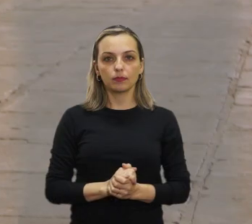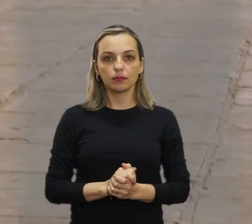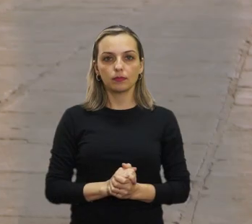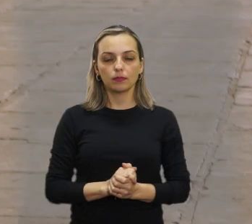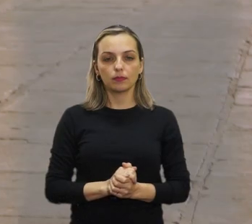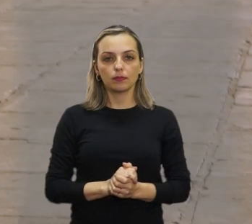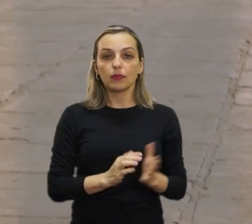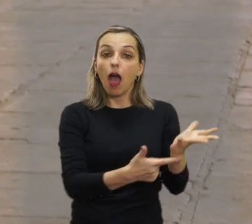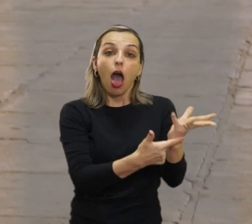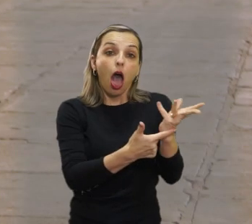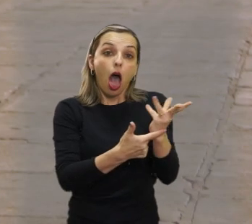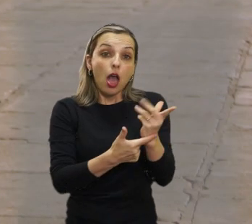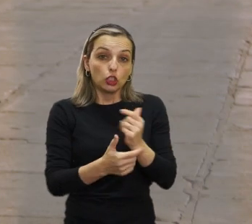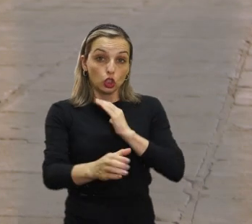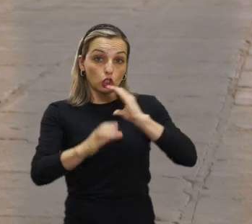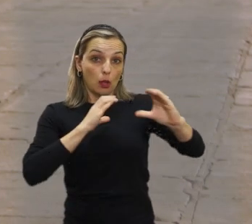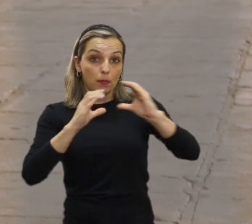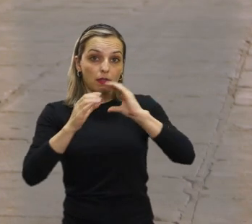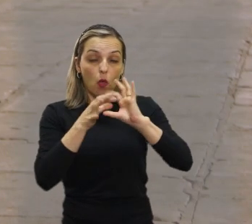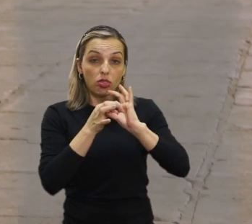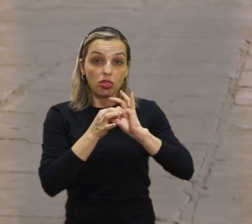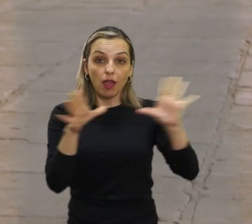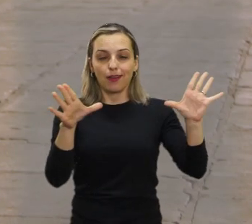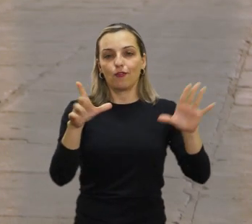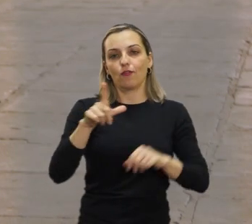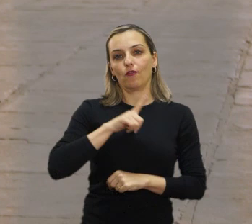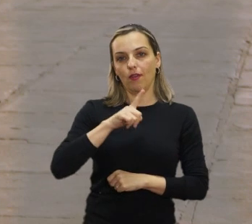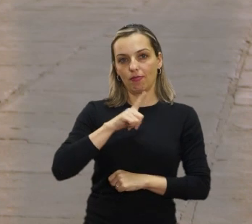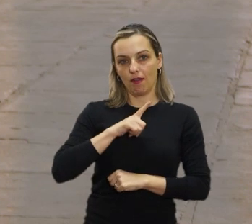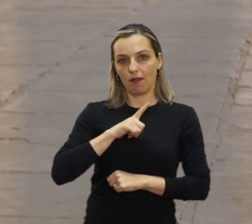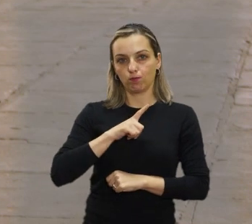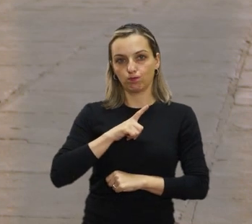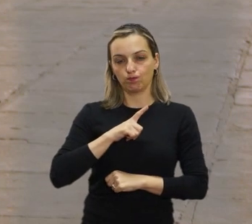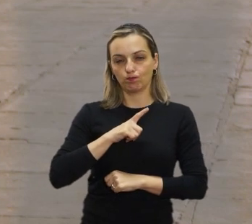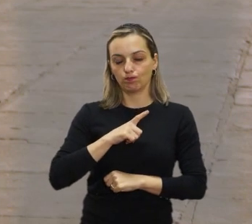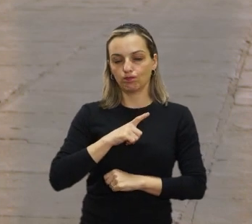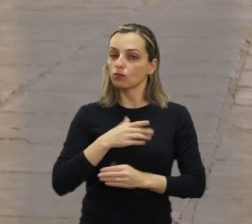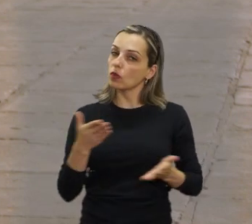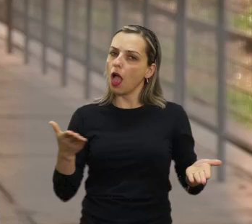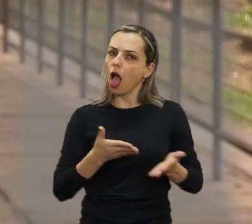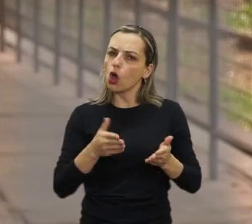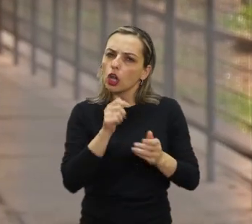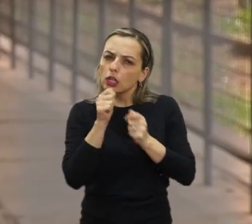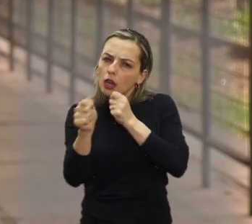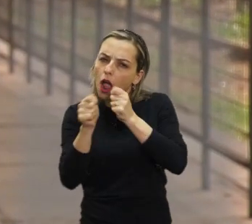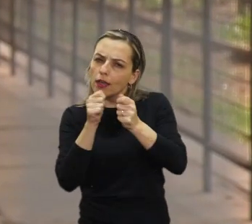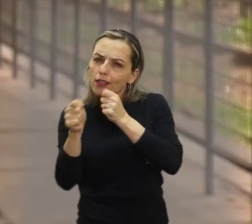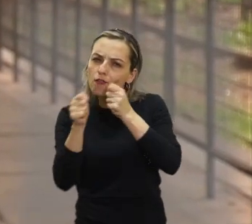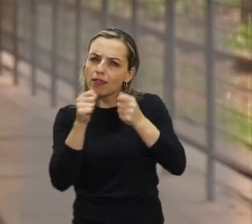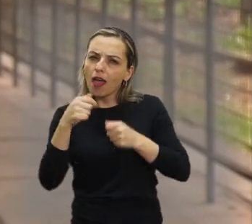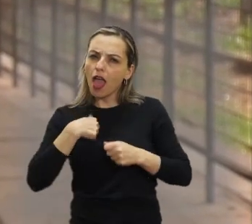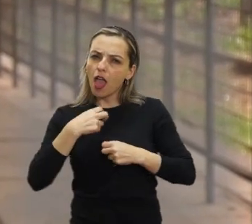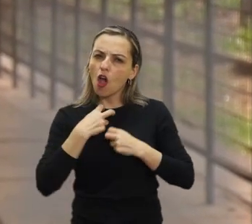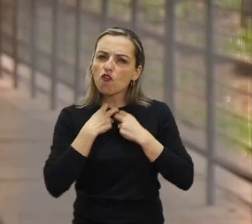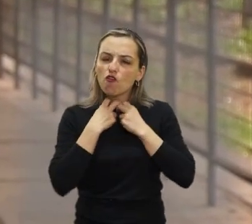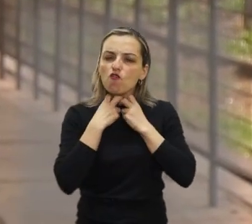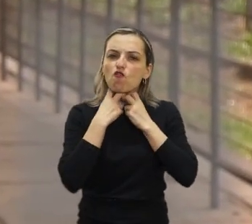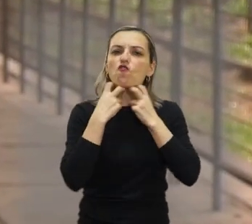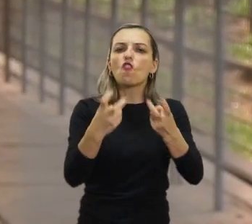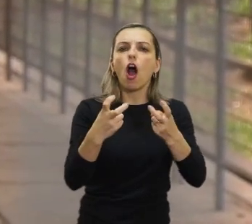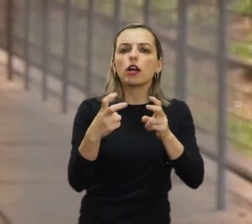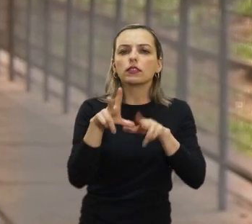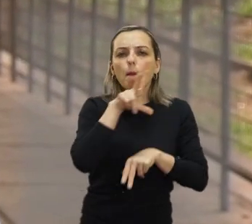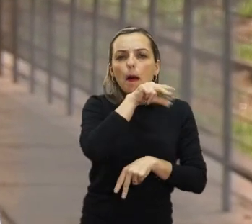Eu acho que a arte ela tem uma espontaneidade, né, no momento de se comunicar. Mesmo nessa entrevista, não sei se verbalmente eu